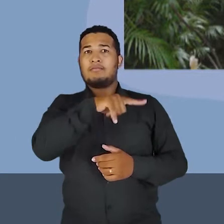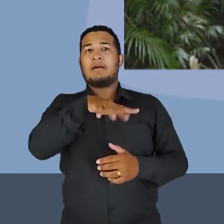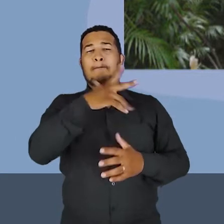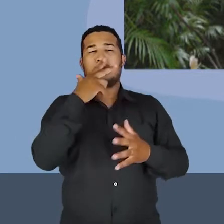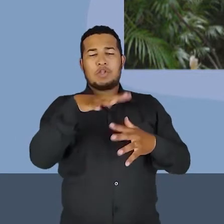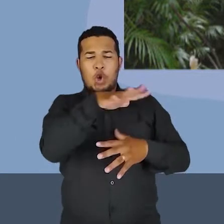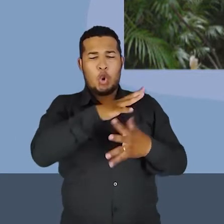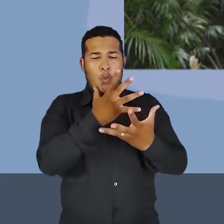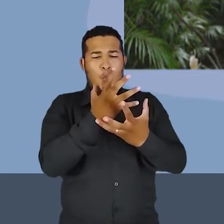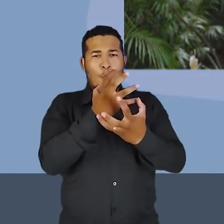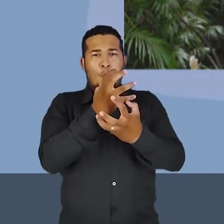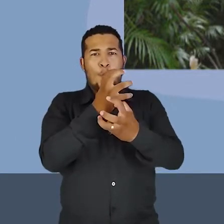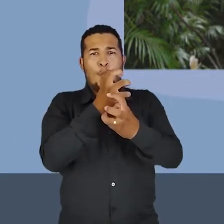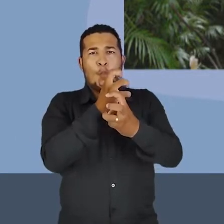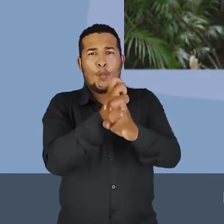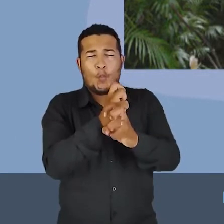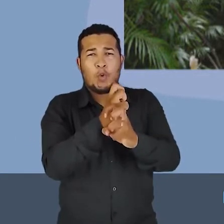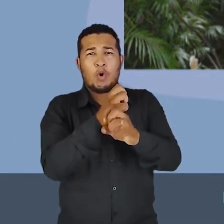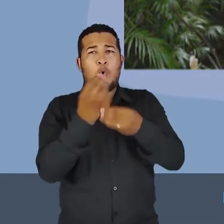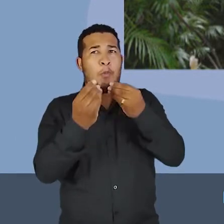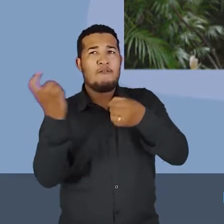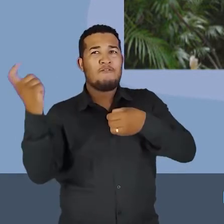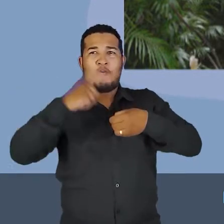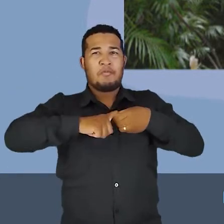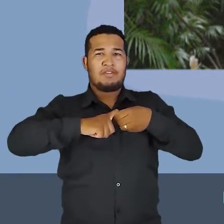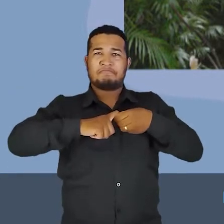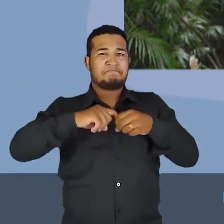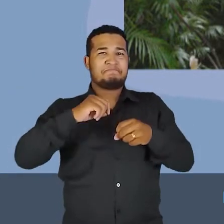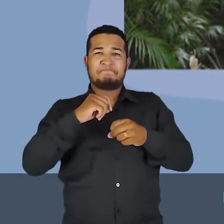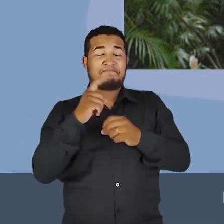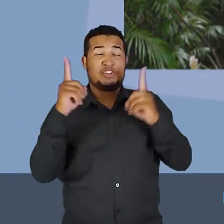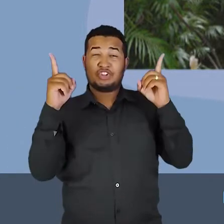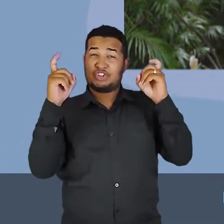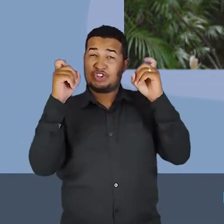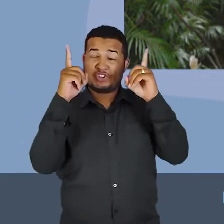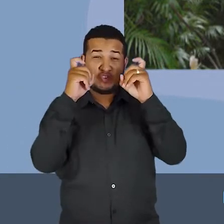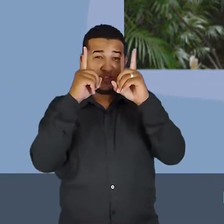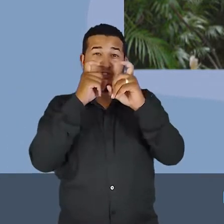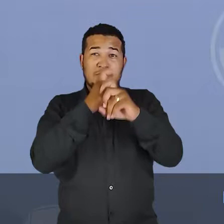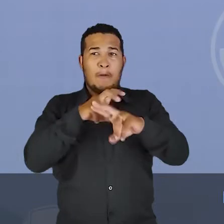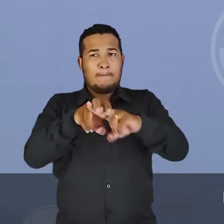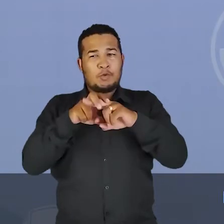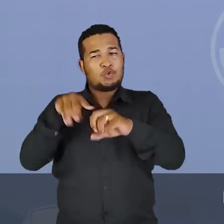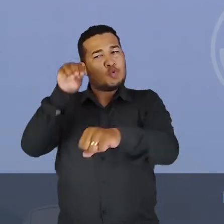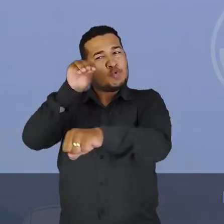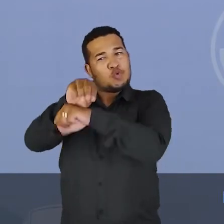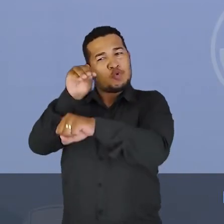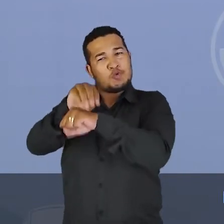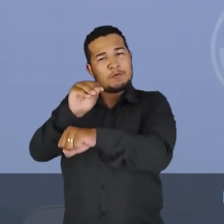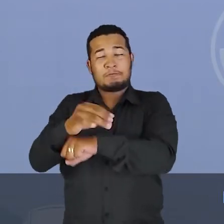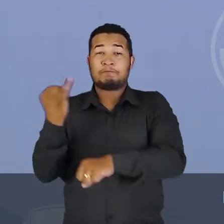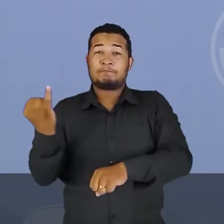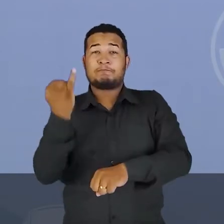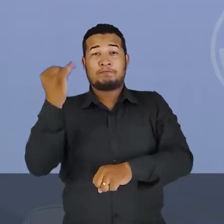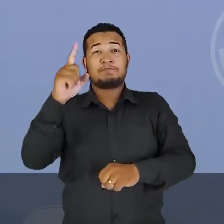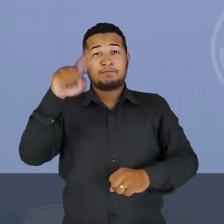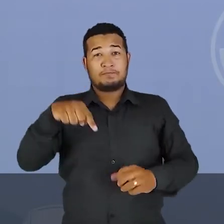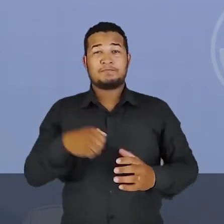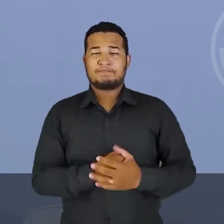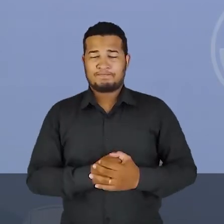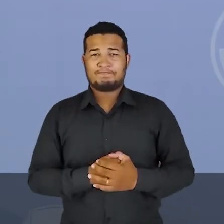que é dificilmente de ser recuperado. Então, por isso que é importante a manutenção da nossa flora, tão importante,